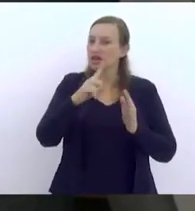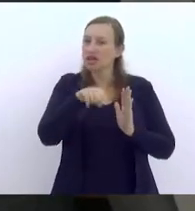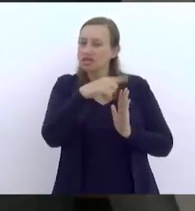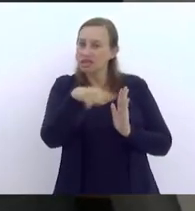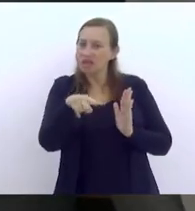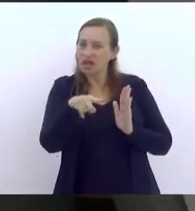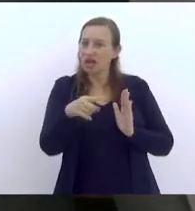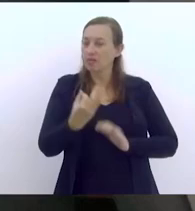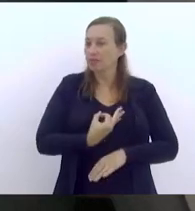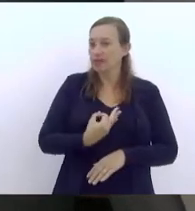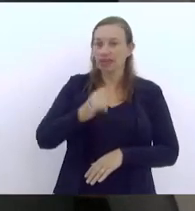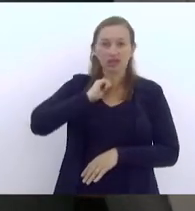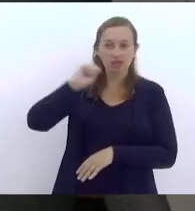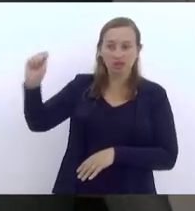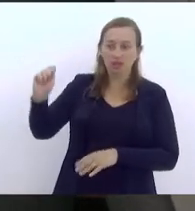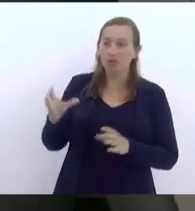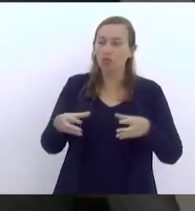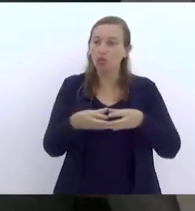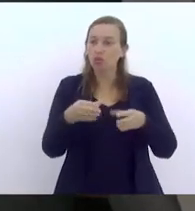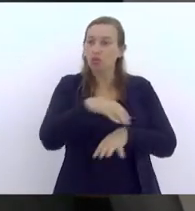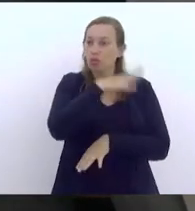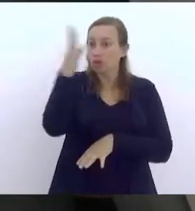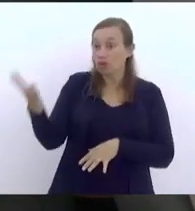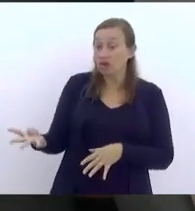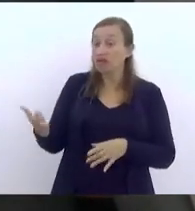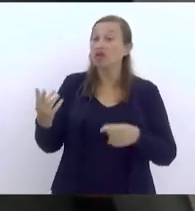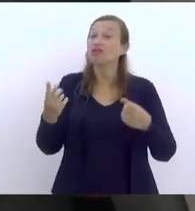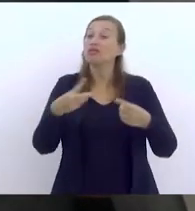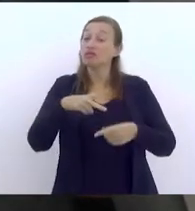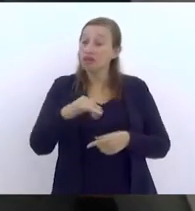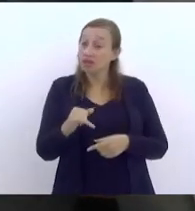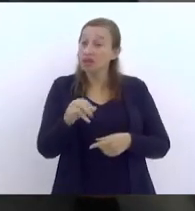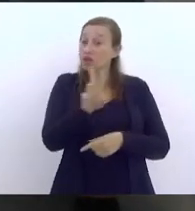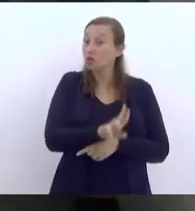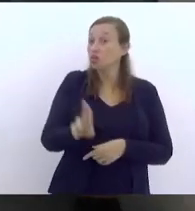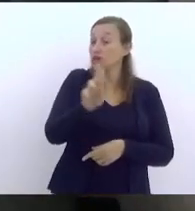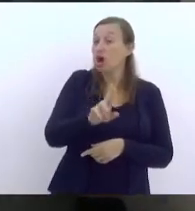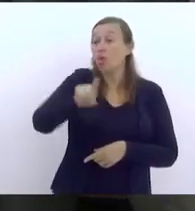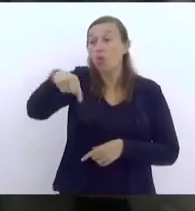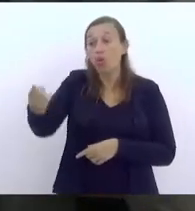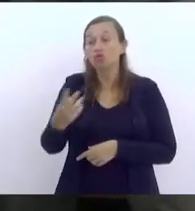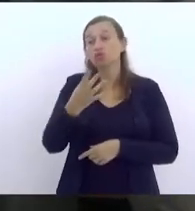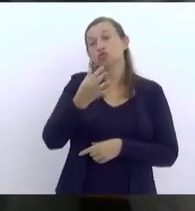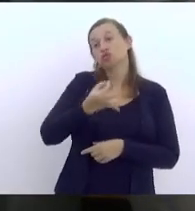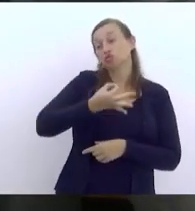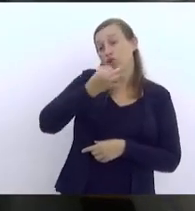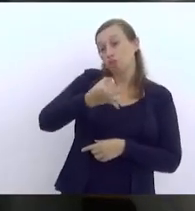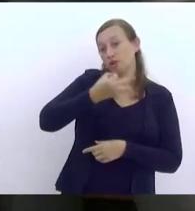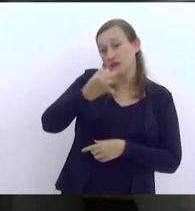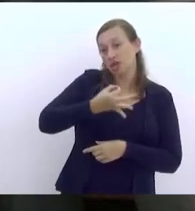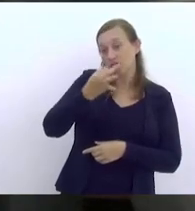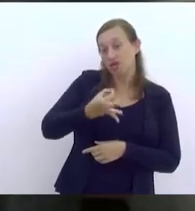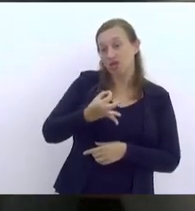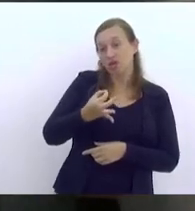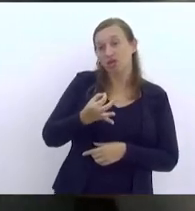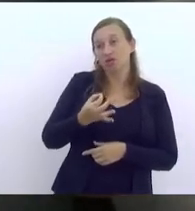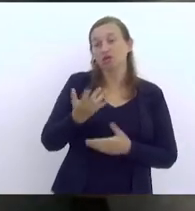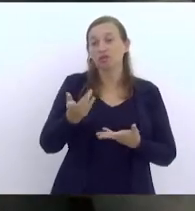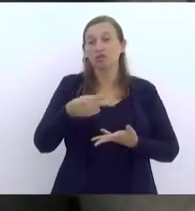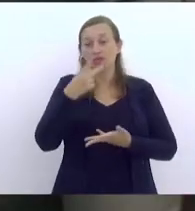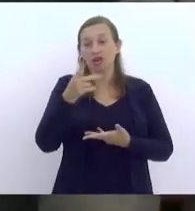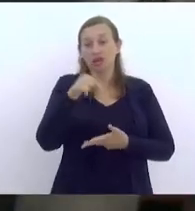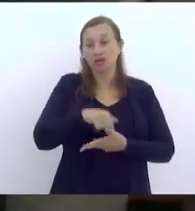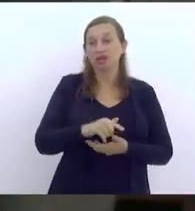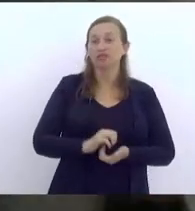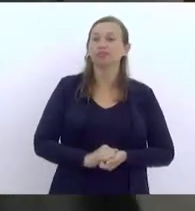medalha Tiradentes para o Grupo Arco-Íris, vai ter que utilizar um outro tipo de argumento que não seja o argumento levantado